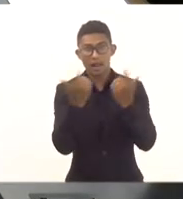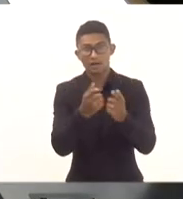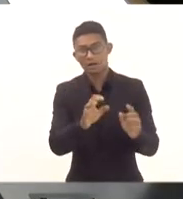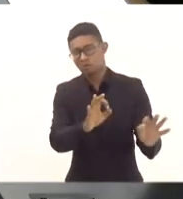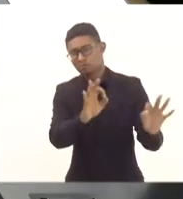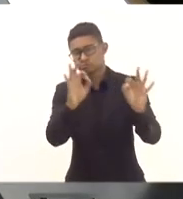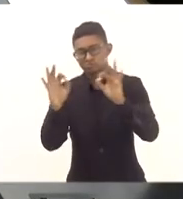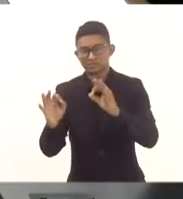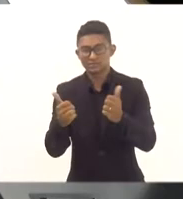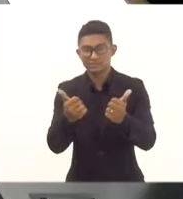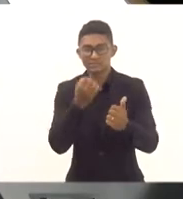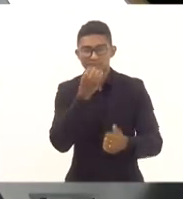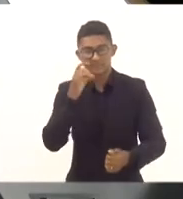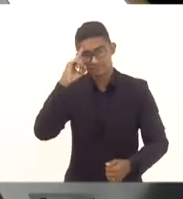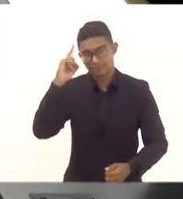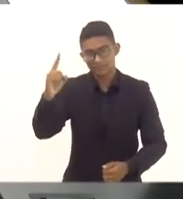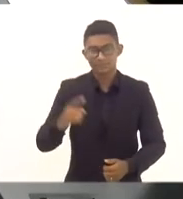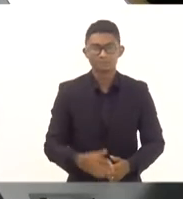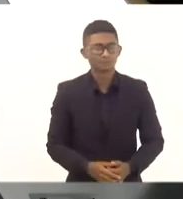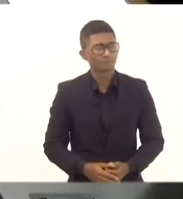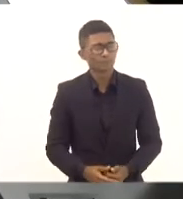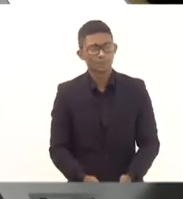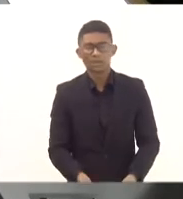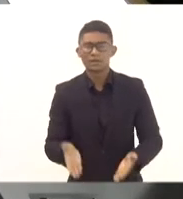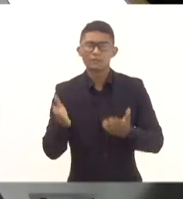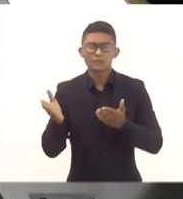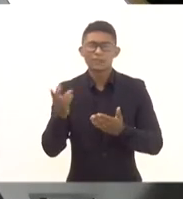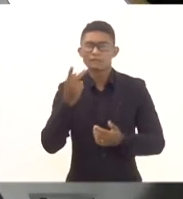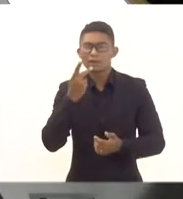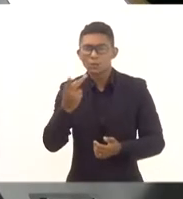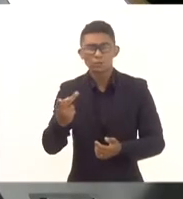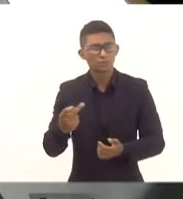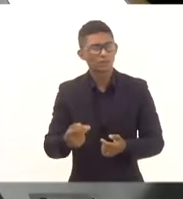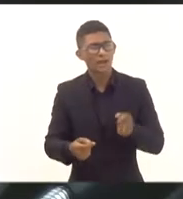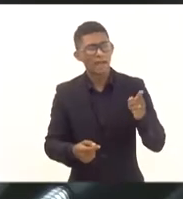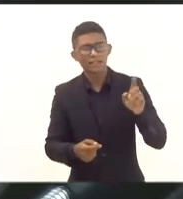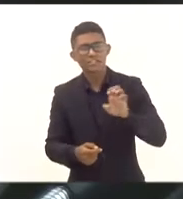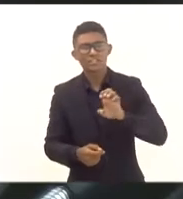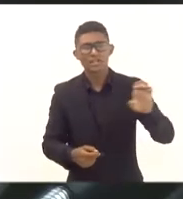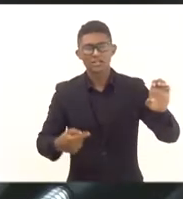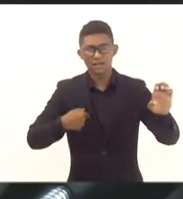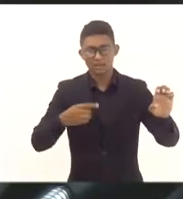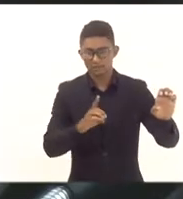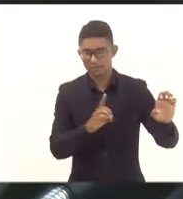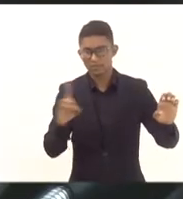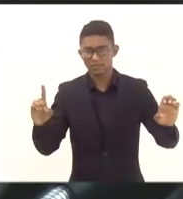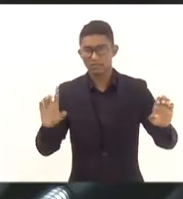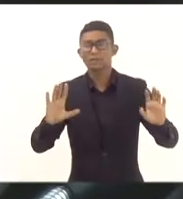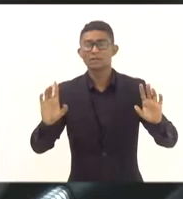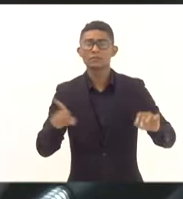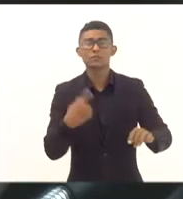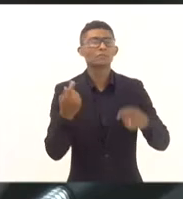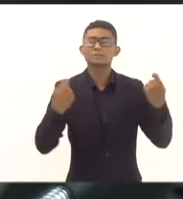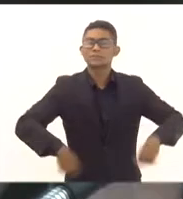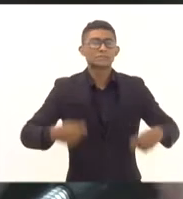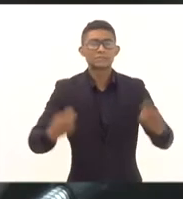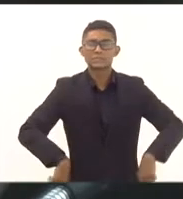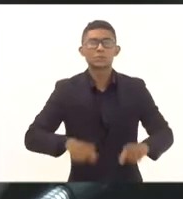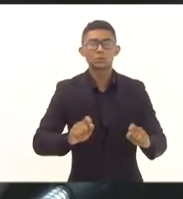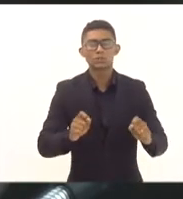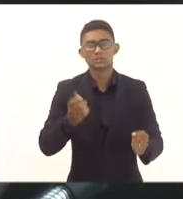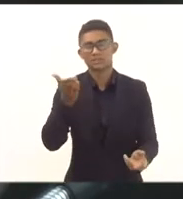mas se iniciou falam muito bem Renata na esquerda e na direita mas que nós precisamos na realidade é de equilíbrio